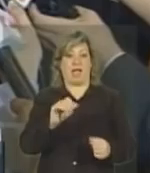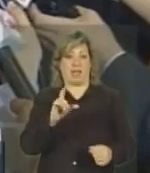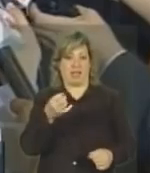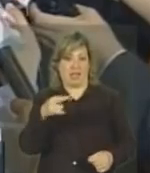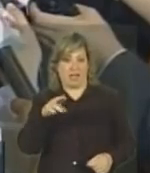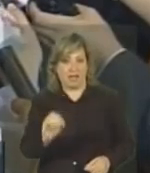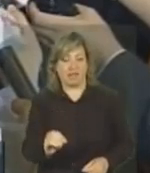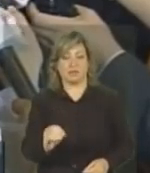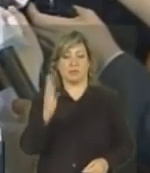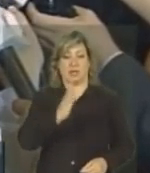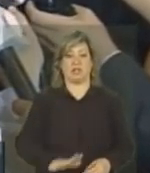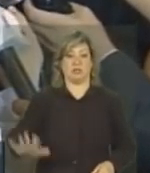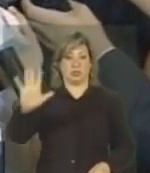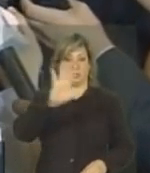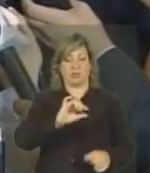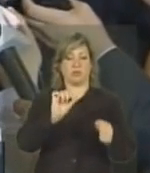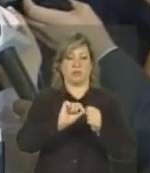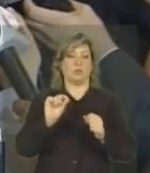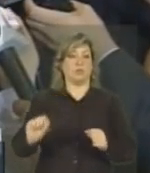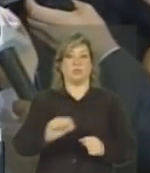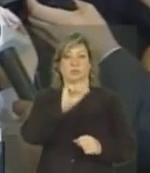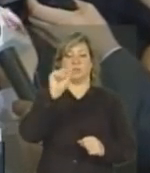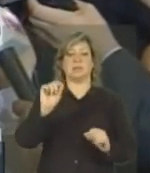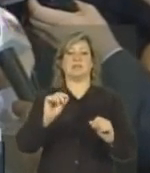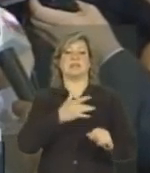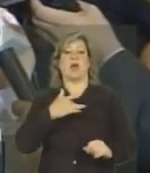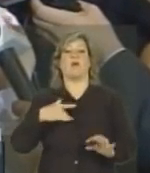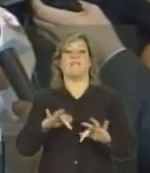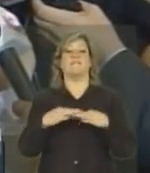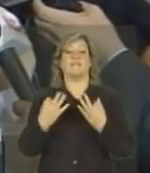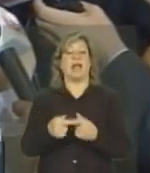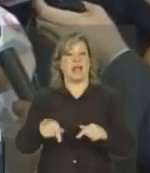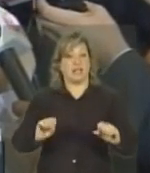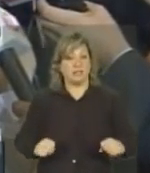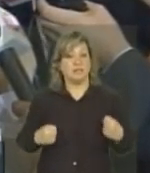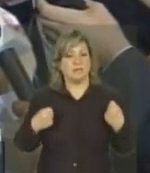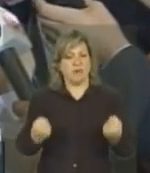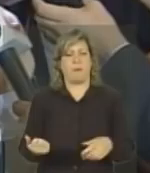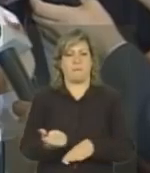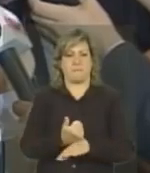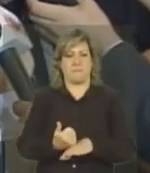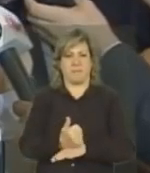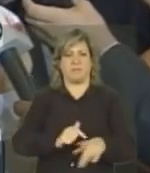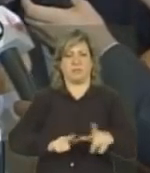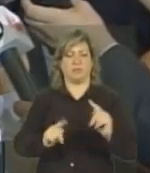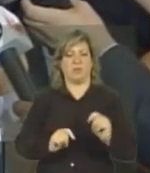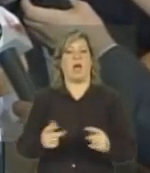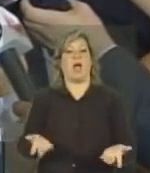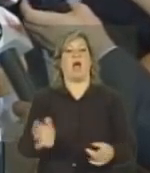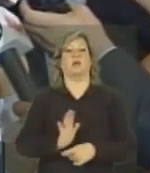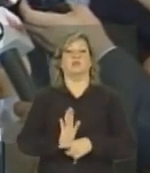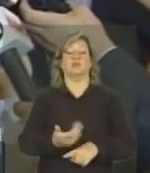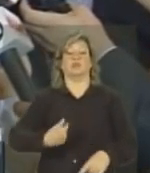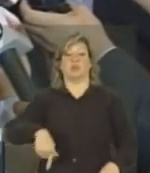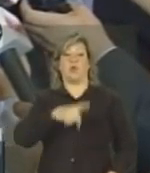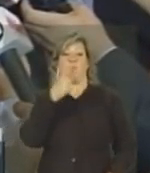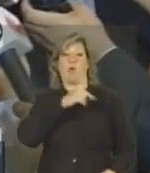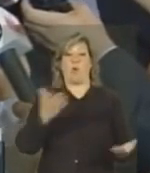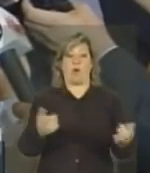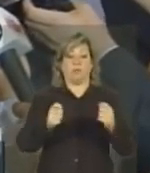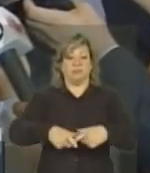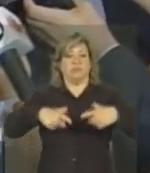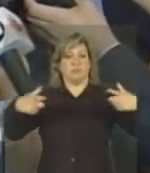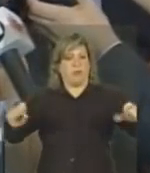para registrar os estabelecimentos de saúde e as equipes de saúde da família. É esse esforço de aprimoramento de gestão e de economia que nos permite hoje